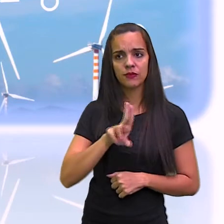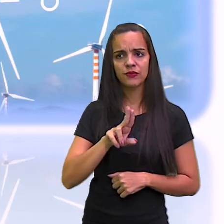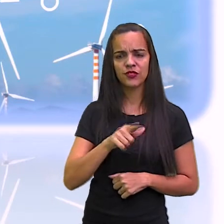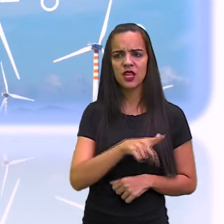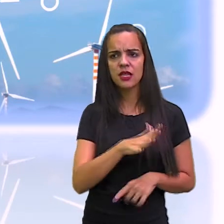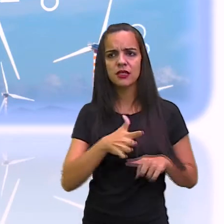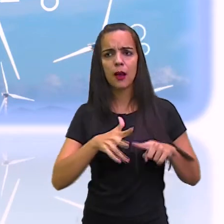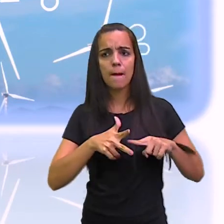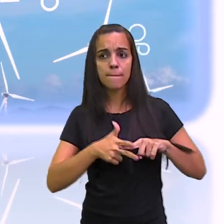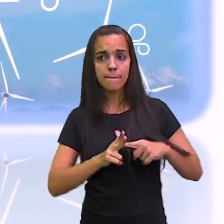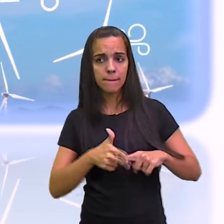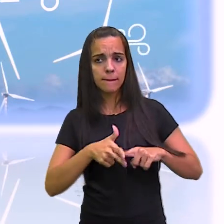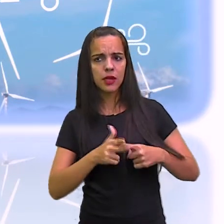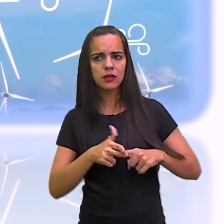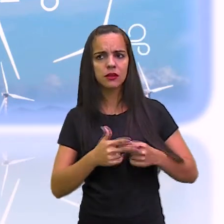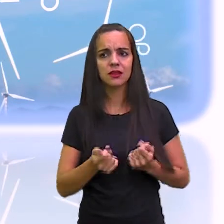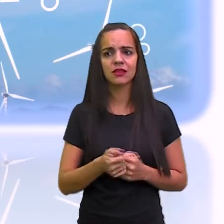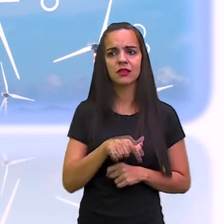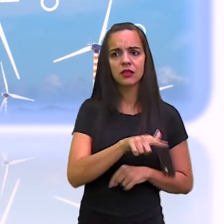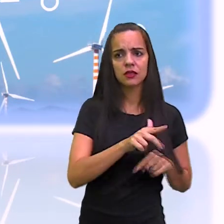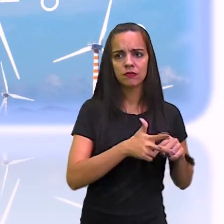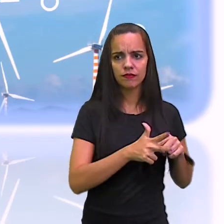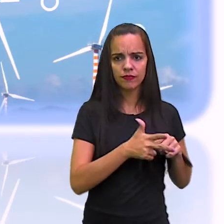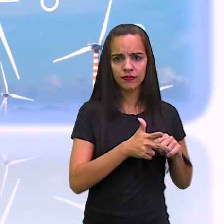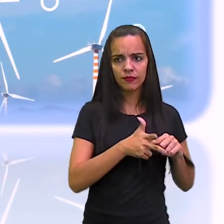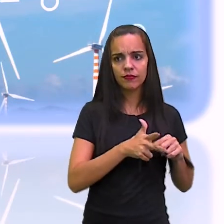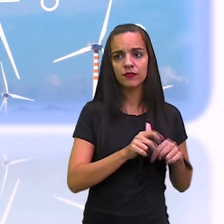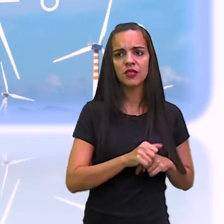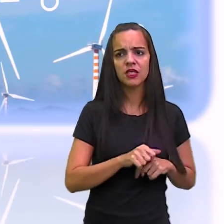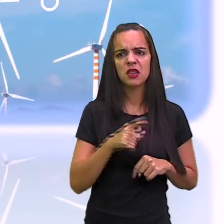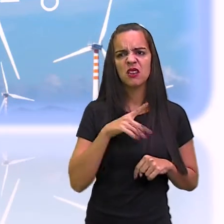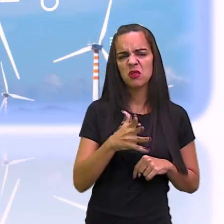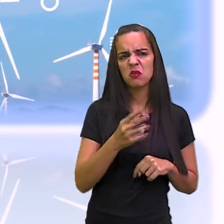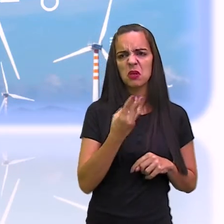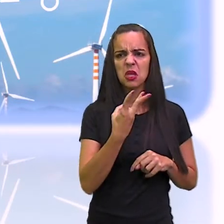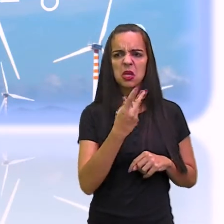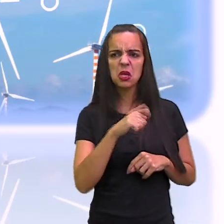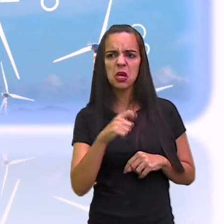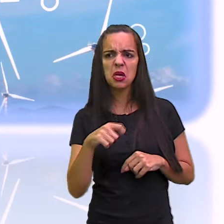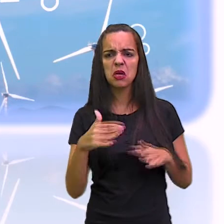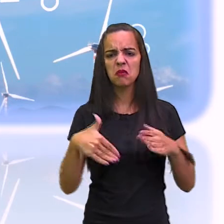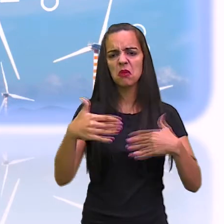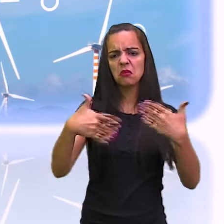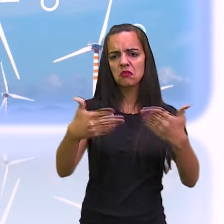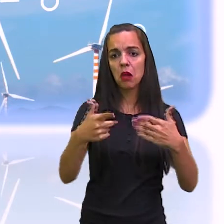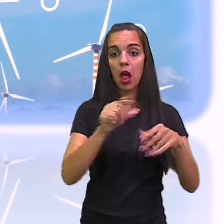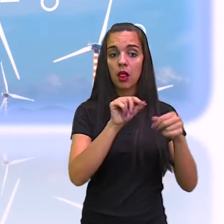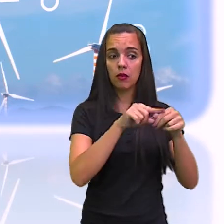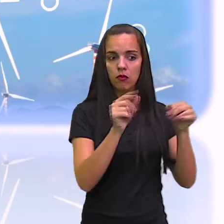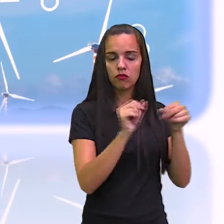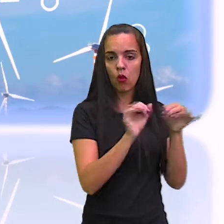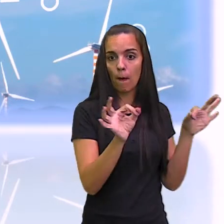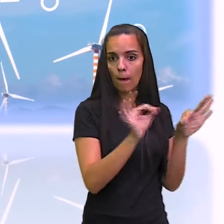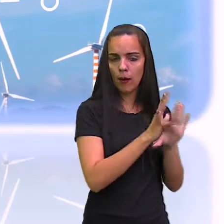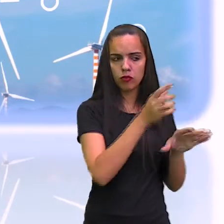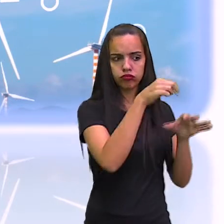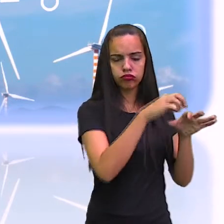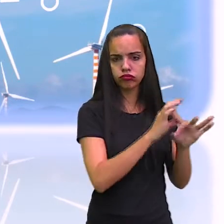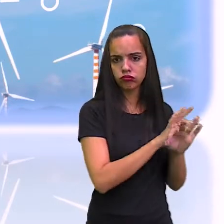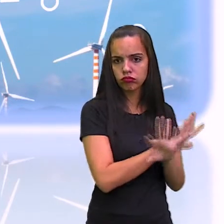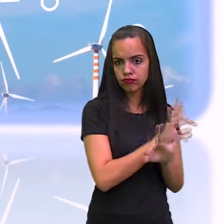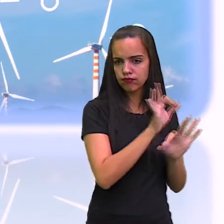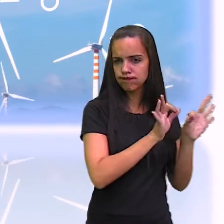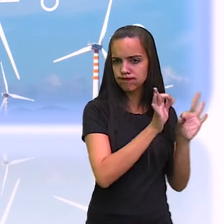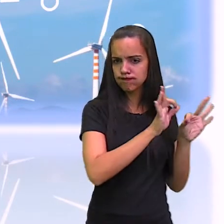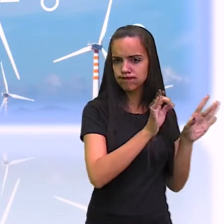dos aerogeradores ocorre menos de 6 meses após o início da atividade. Então, ela pode ser de 6 meses,